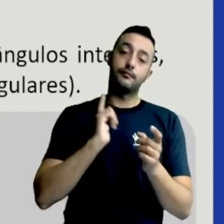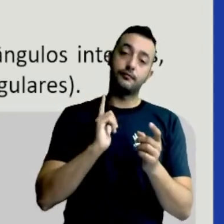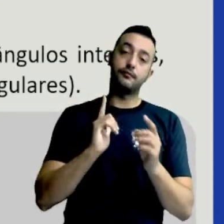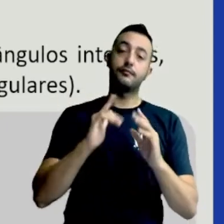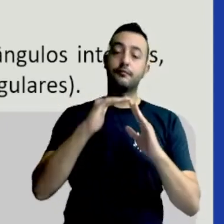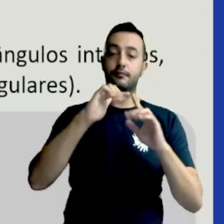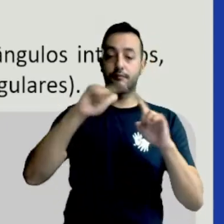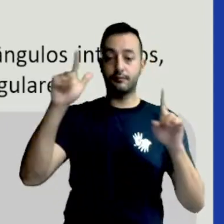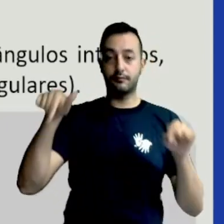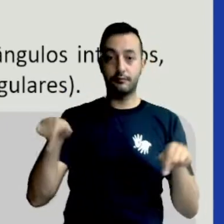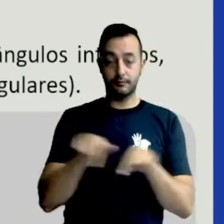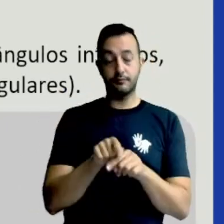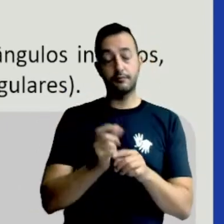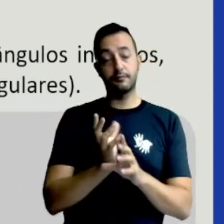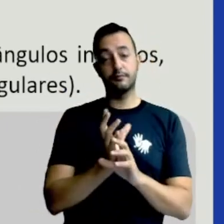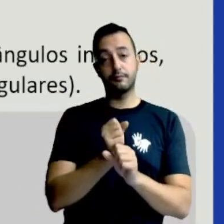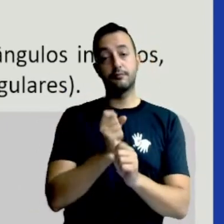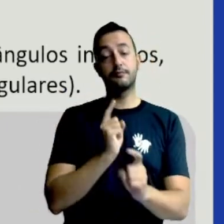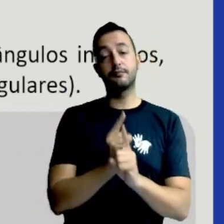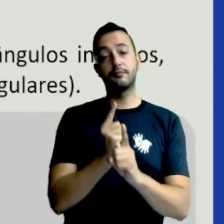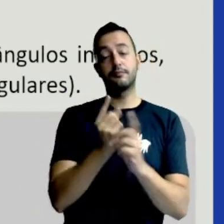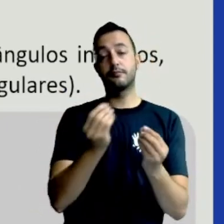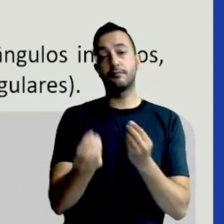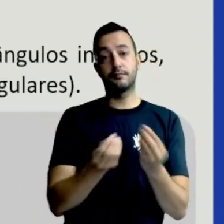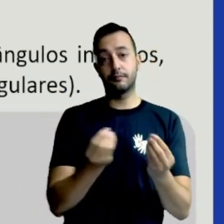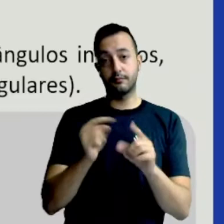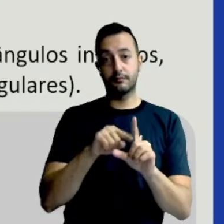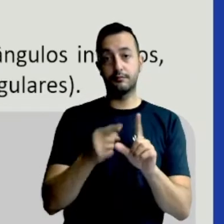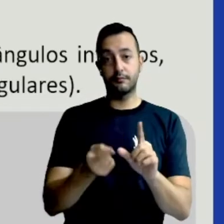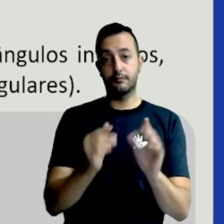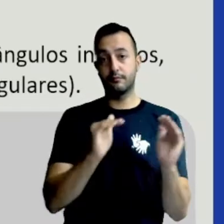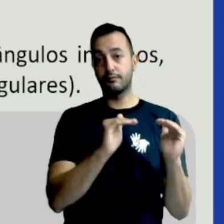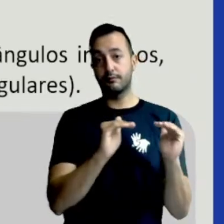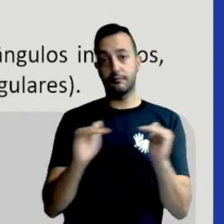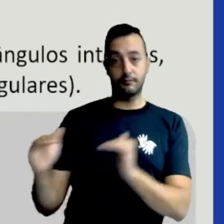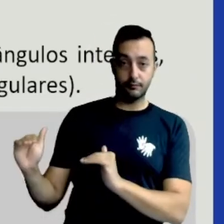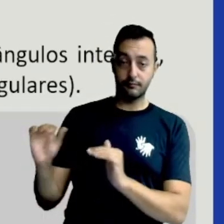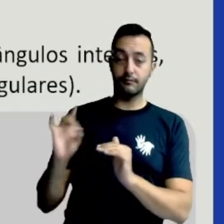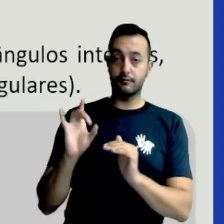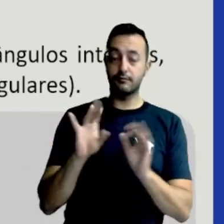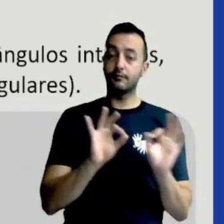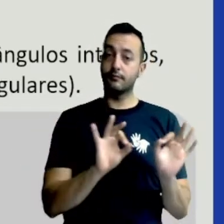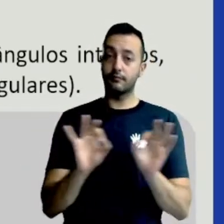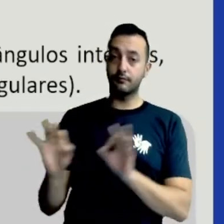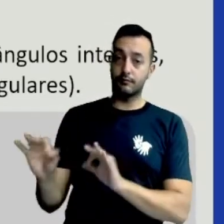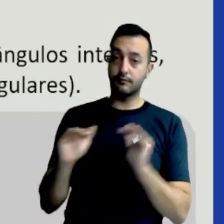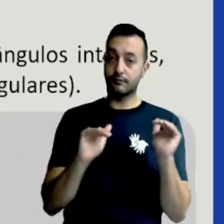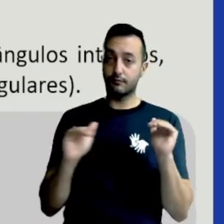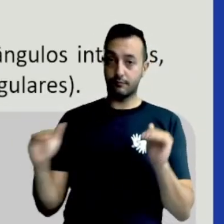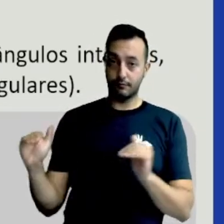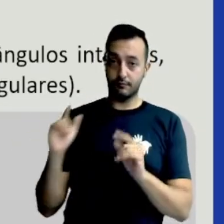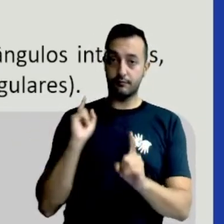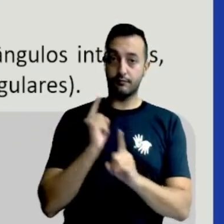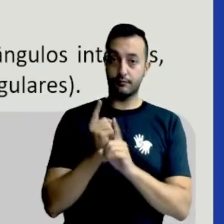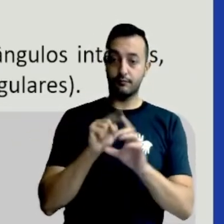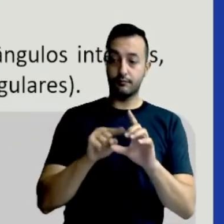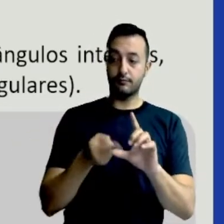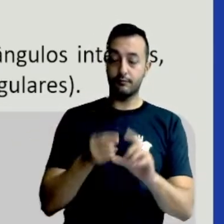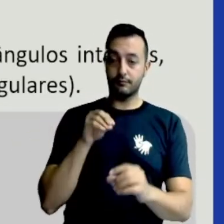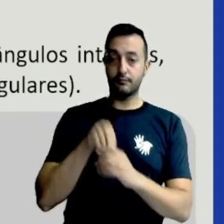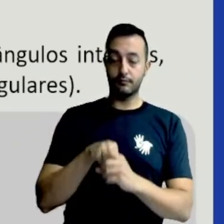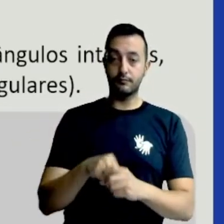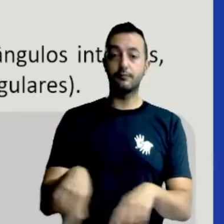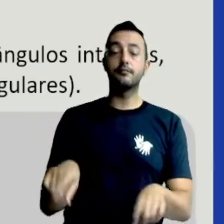ângulo interno de um polígono regular, né? A gente só consegue fazer isso para polígonos regulares, achar o ângulo interno. E